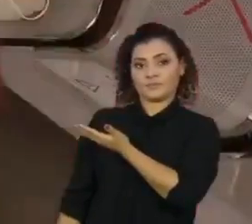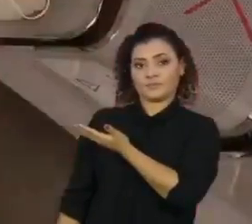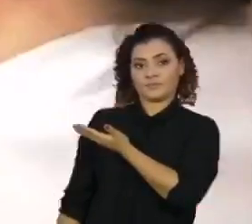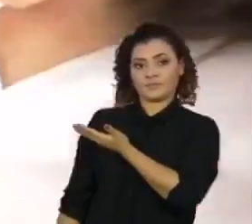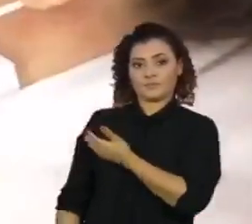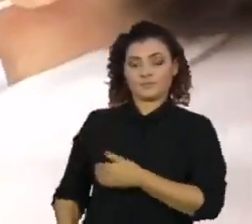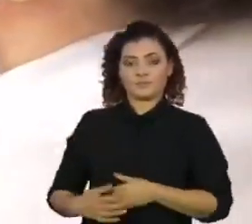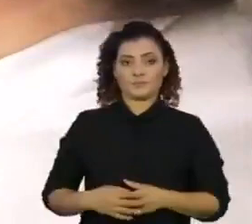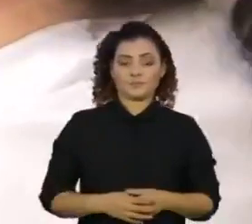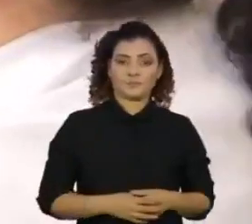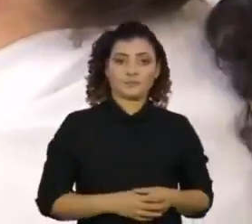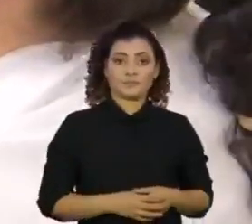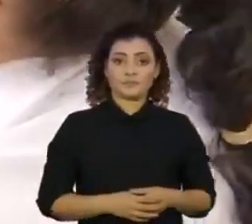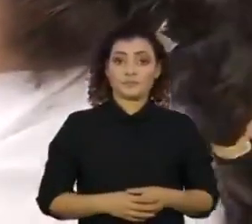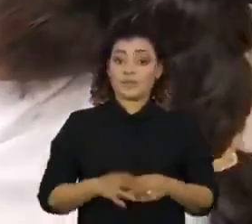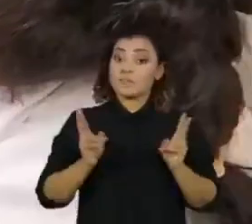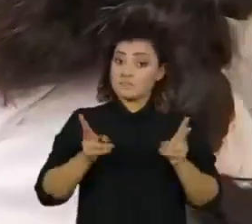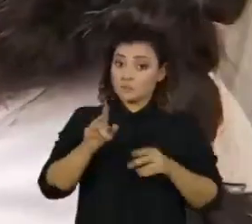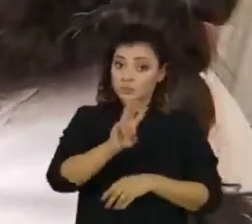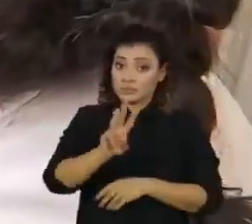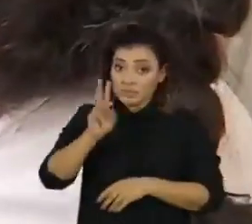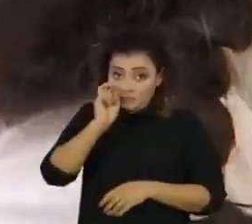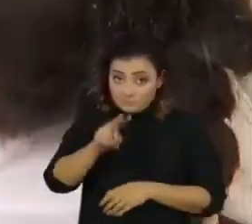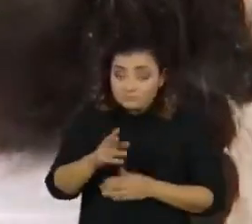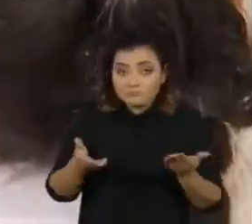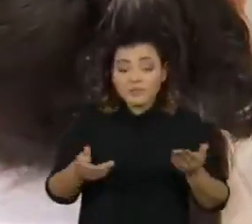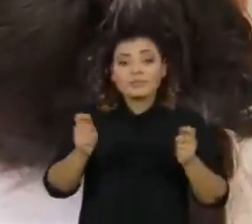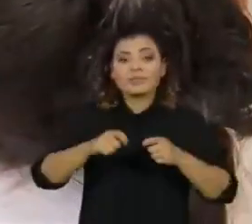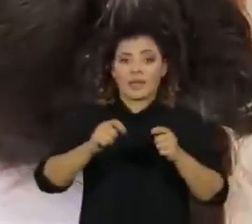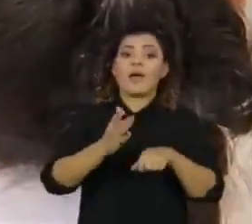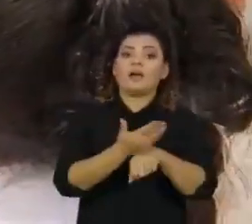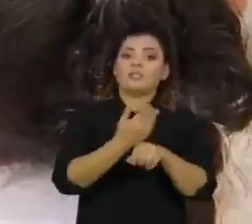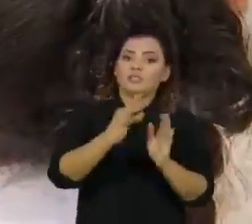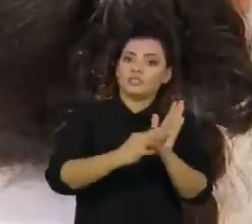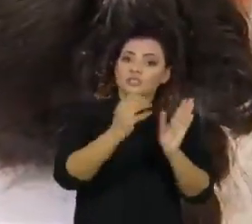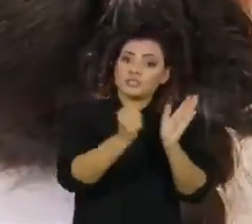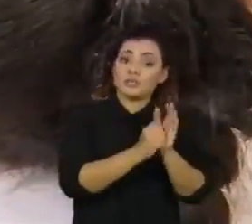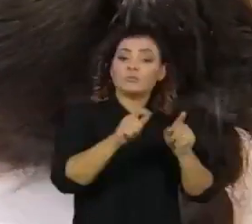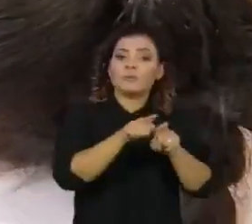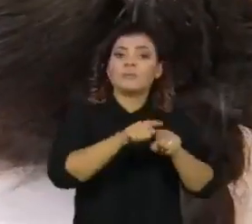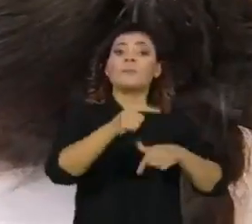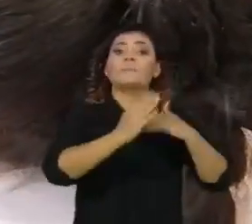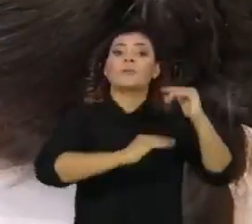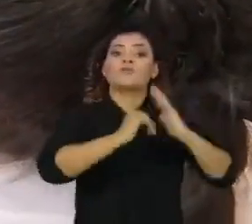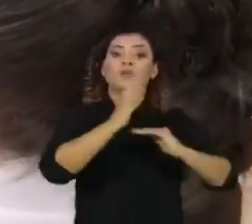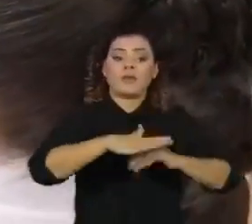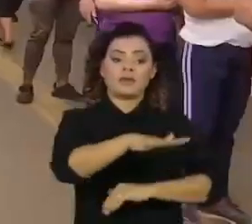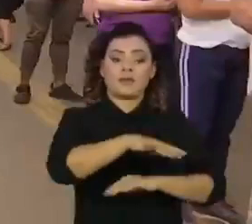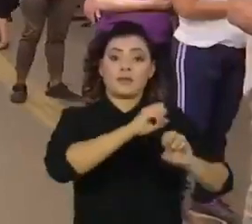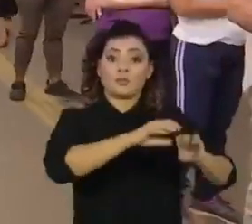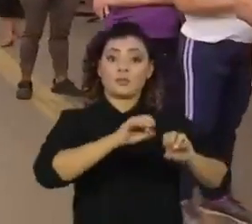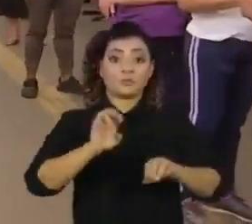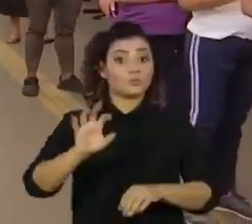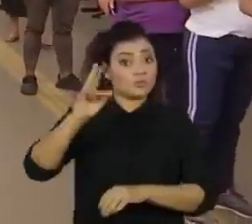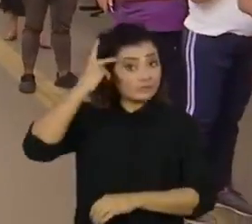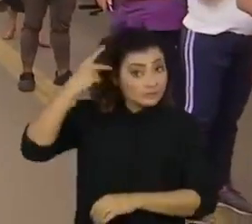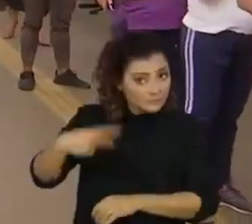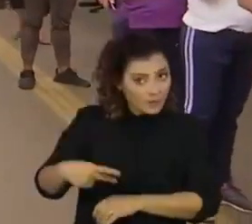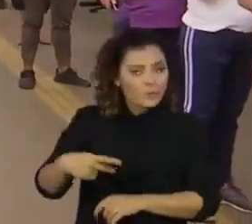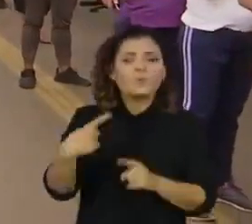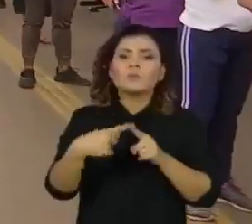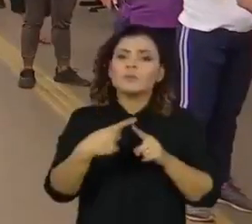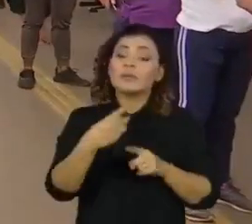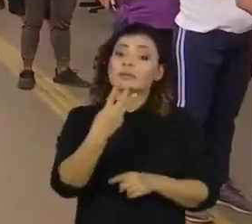o ponto br no mesmo site também devem fazer um pré-cadastro os profissionais de Educação do Estado a